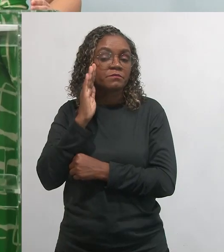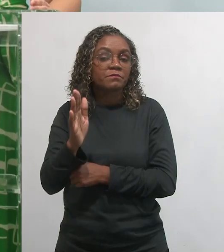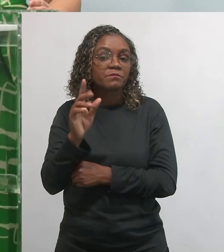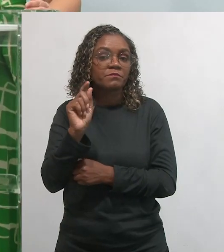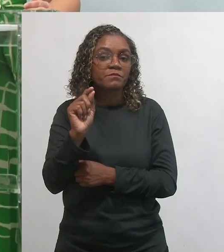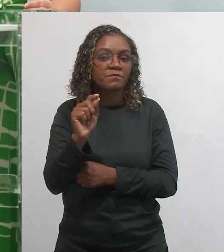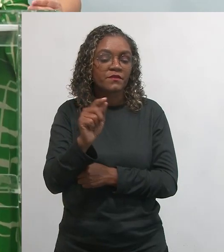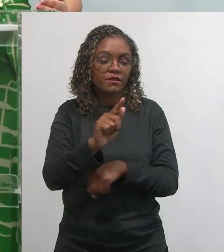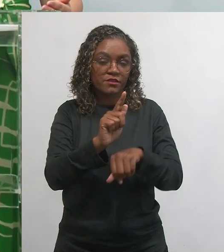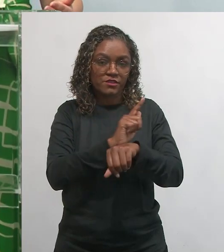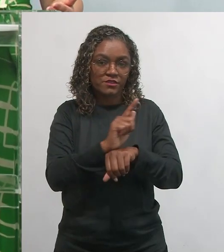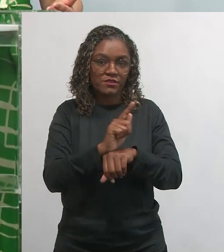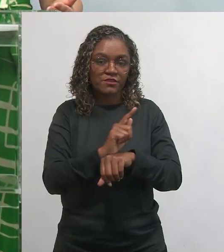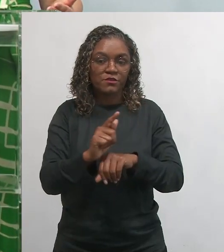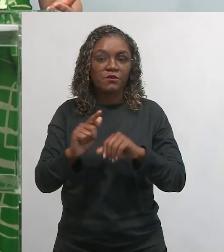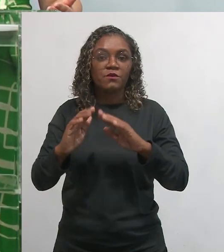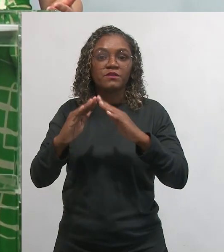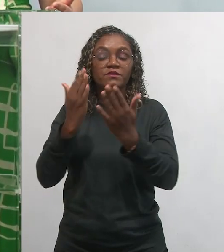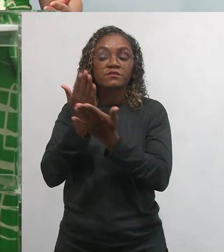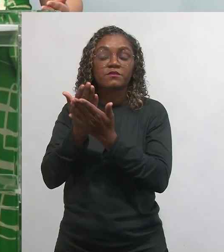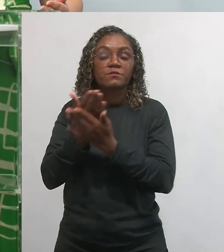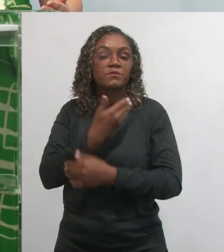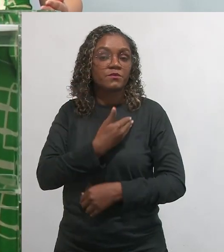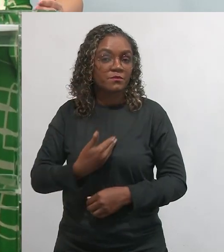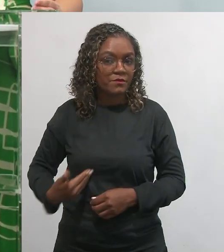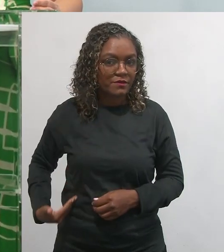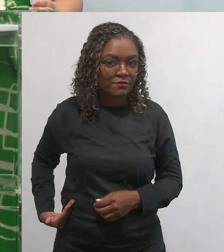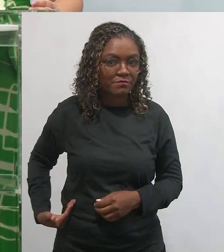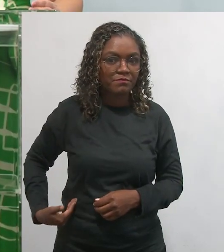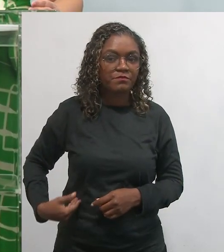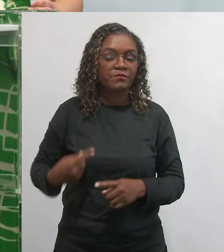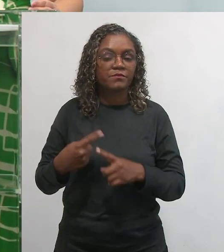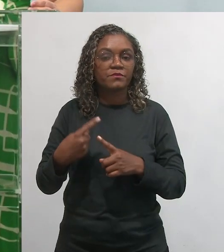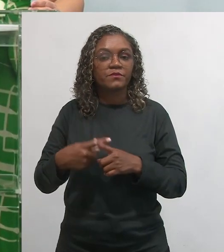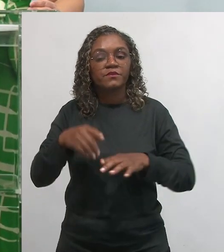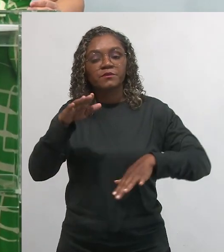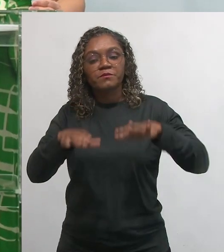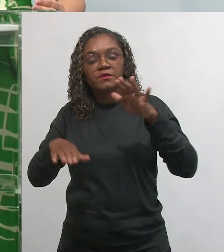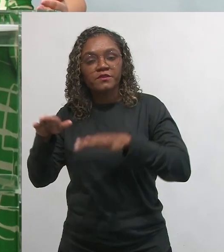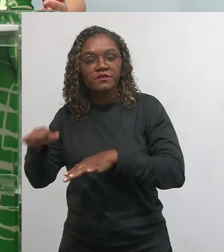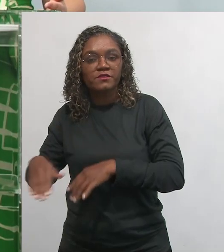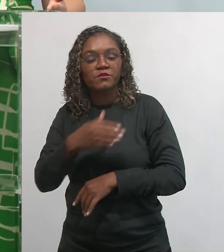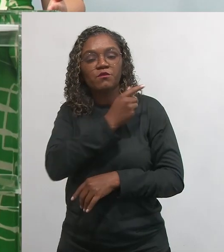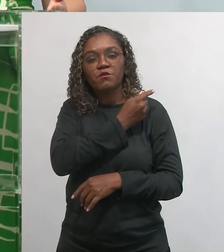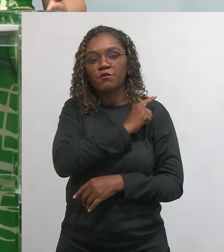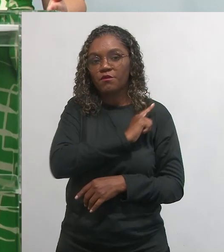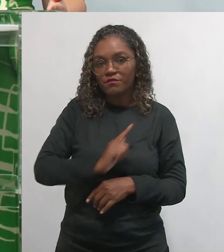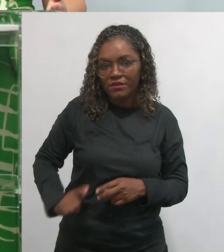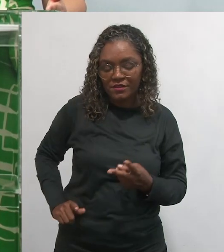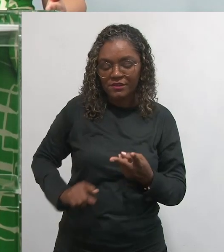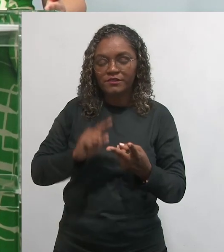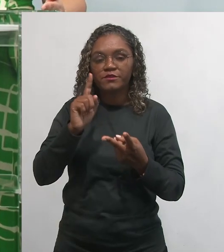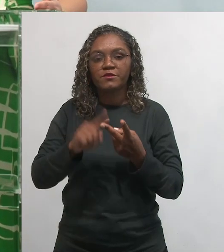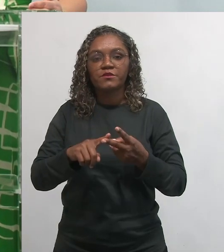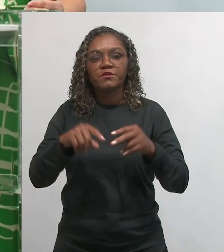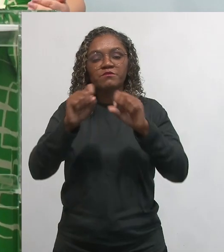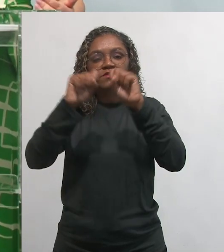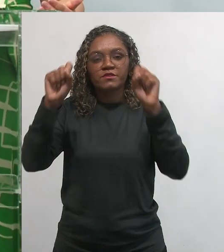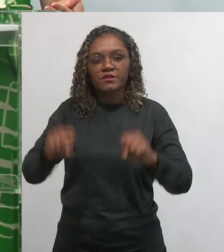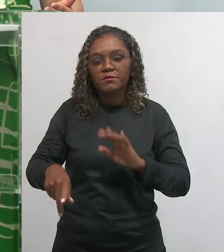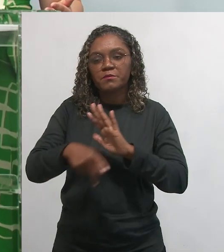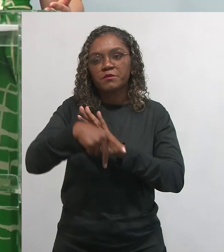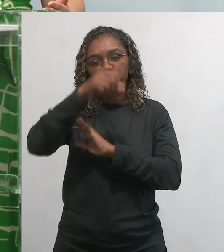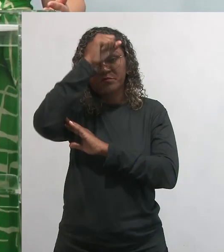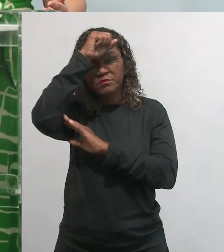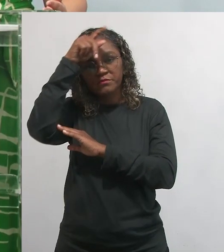recursos, principalmente se nós tivermos aí um gestor nas unidades públicas, os recursos federativos, os